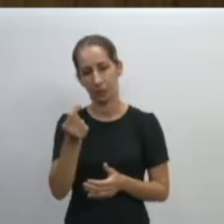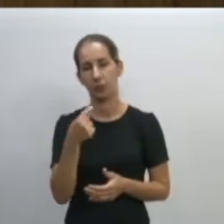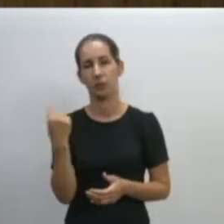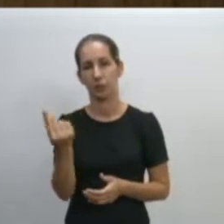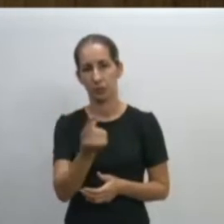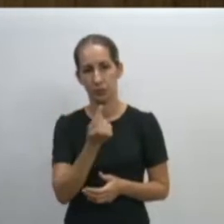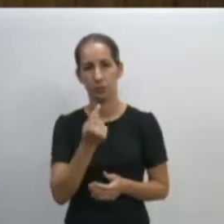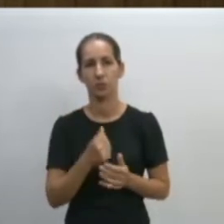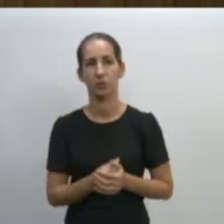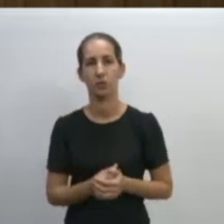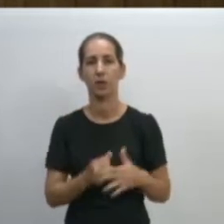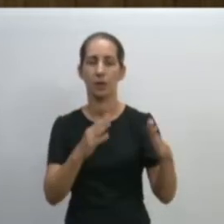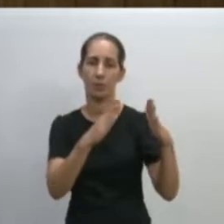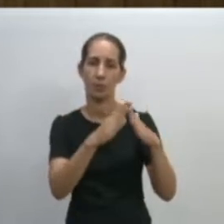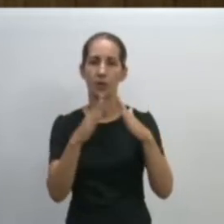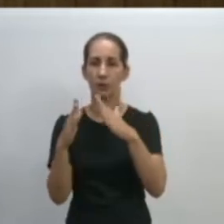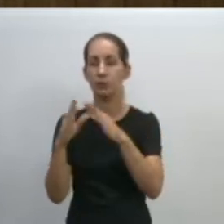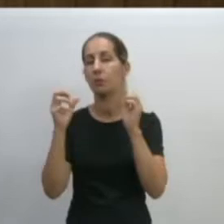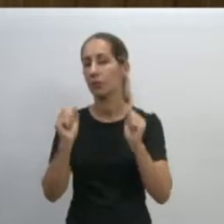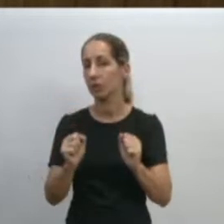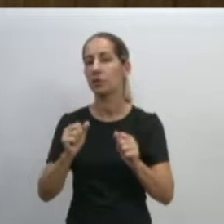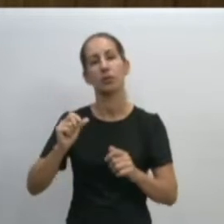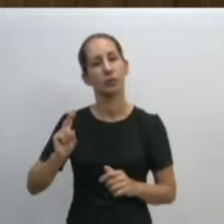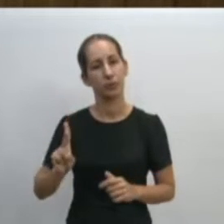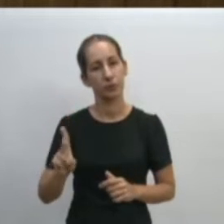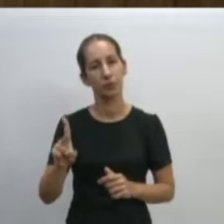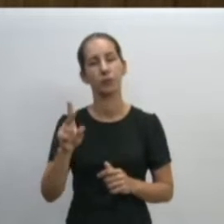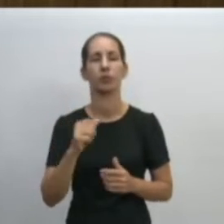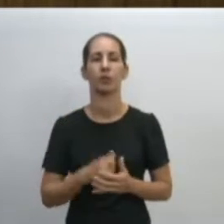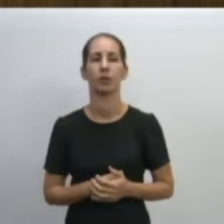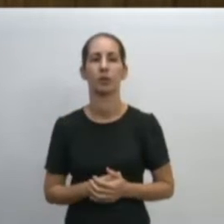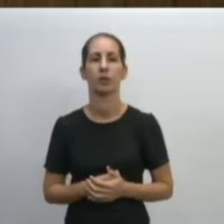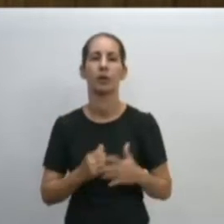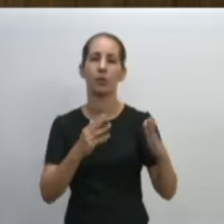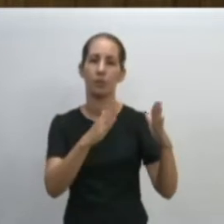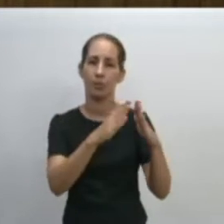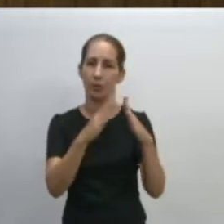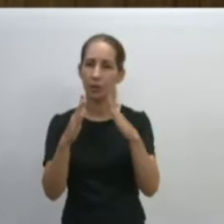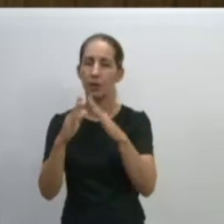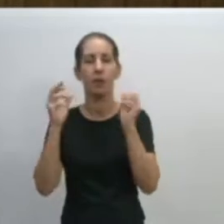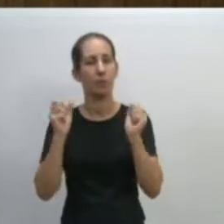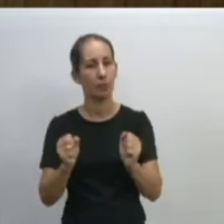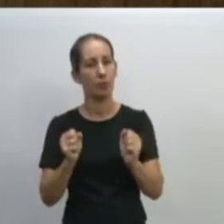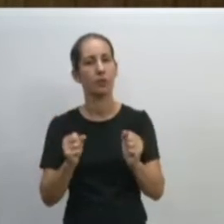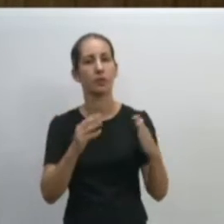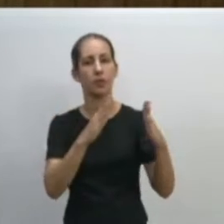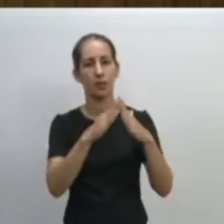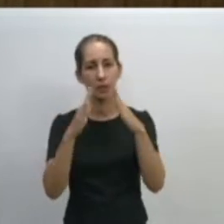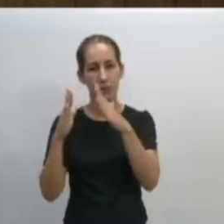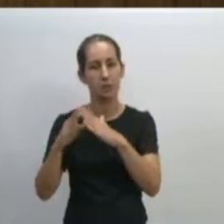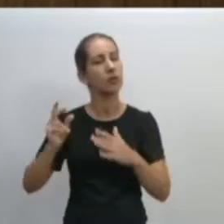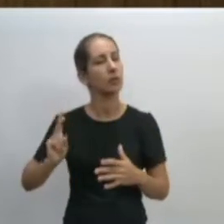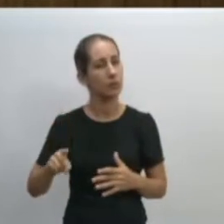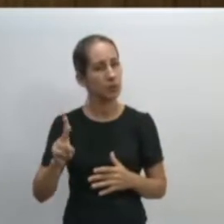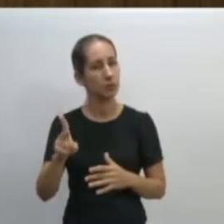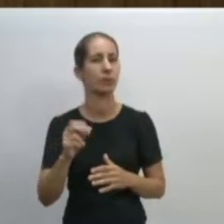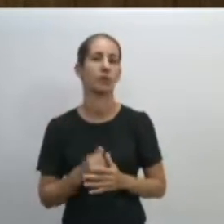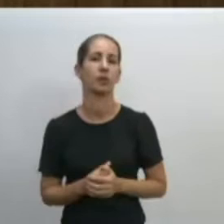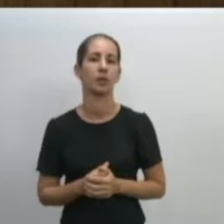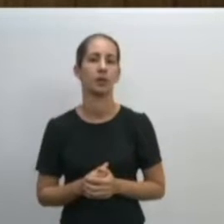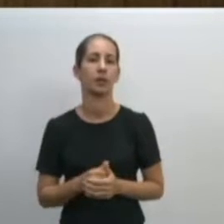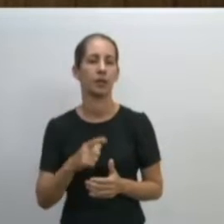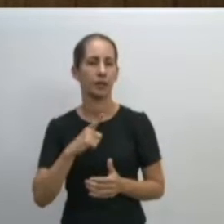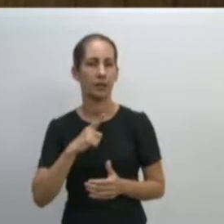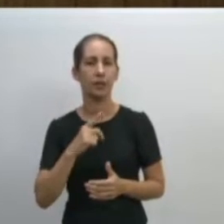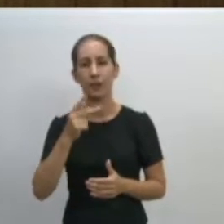nossa, de que os moradores eles pudessem continuar, que os moradores eles pudessem manter suas residências. Haja visto, tem